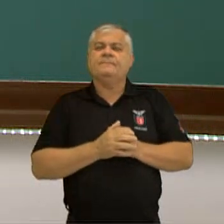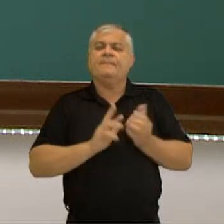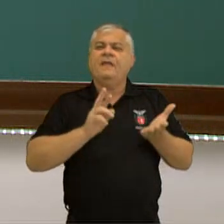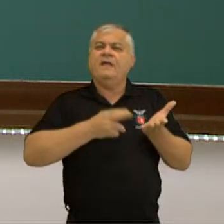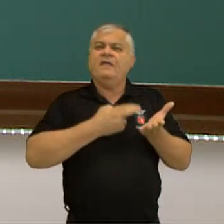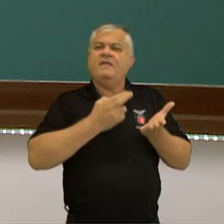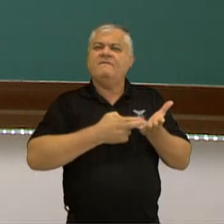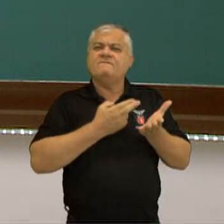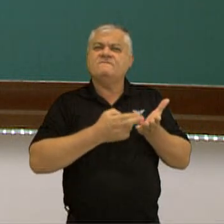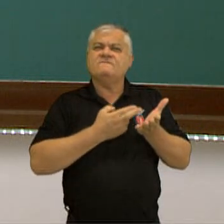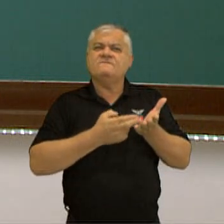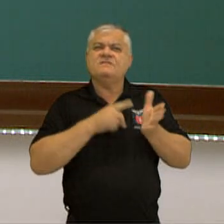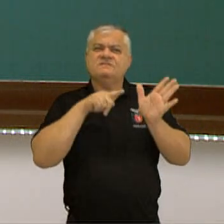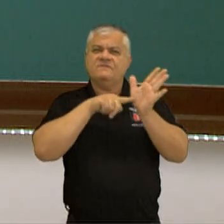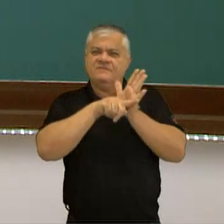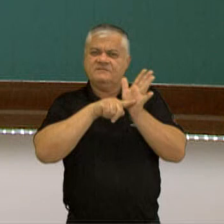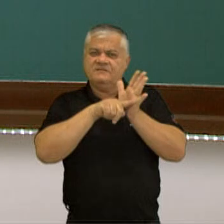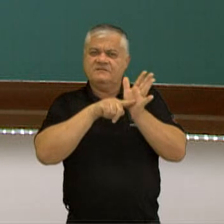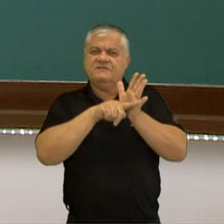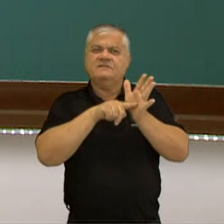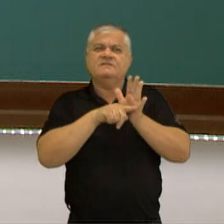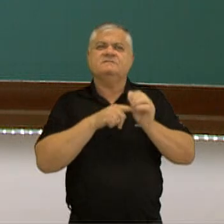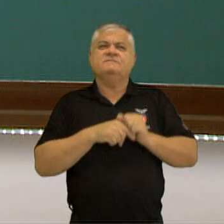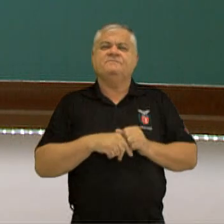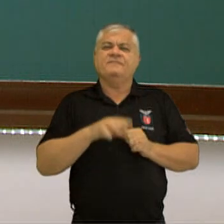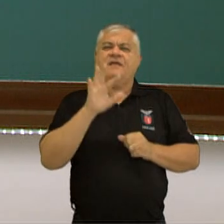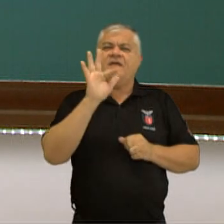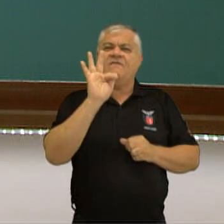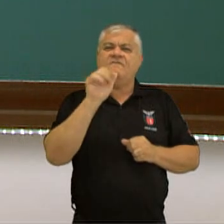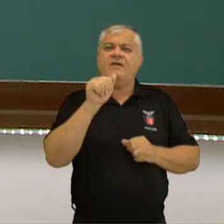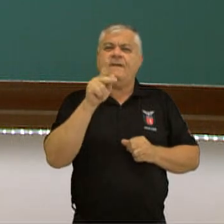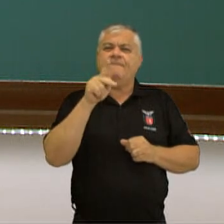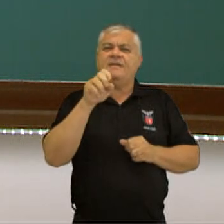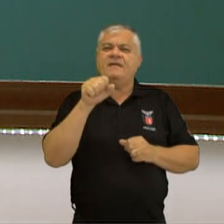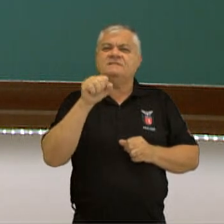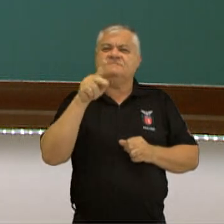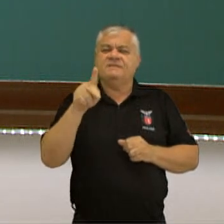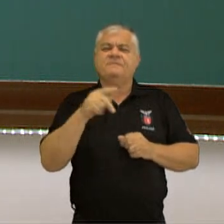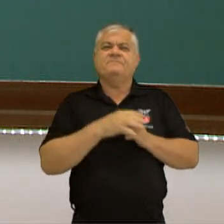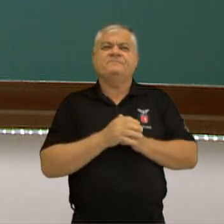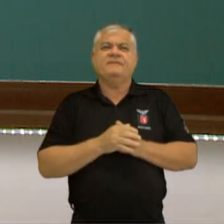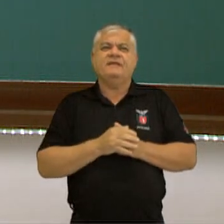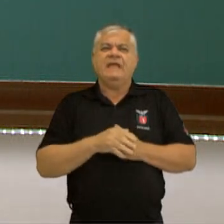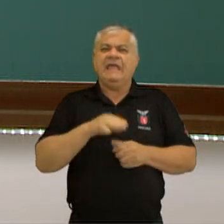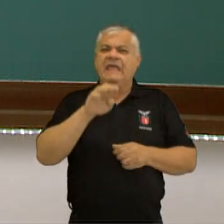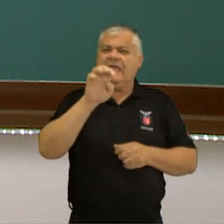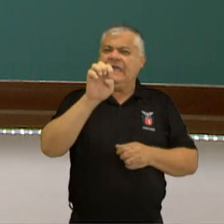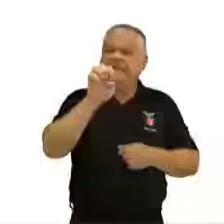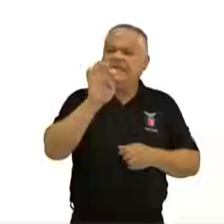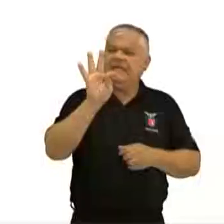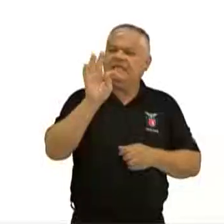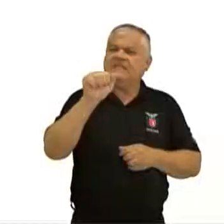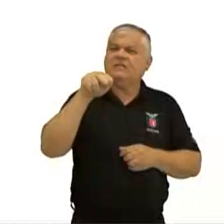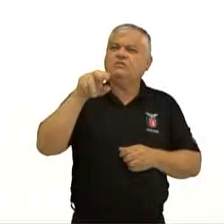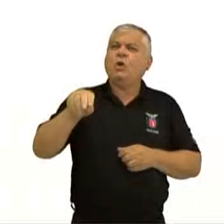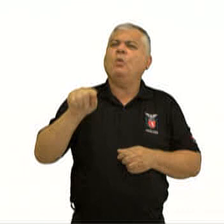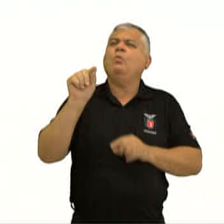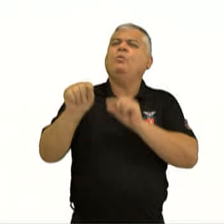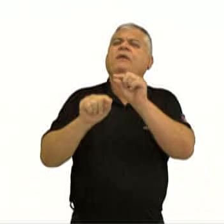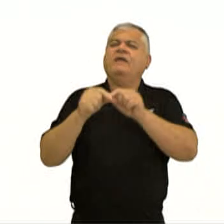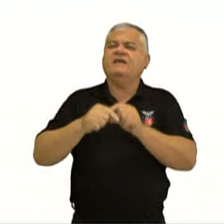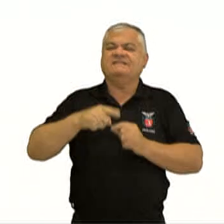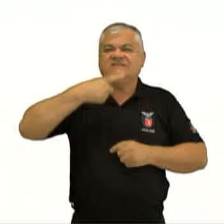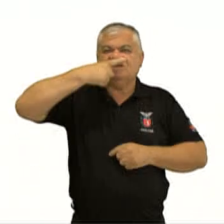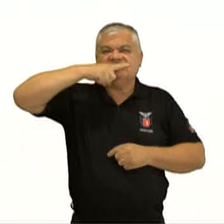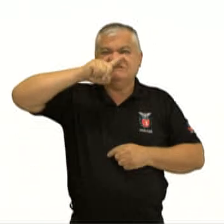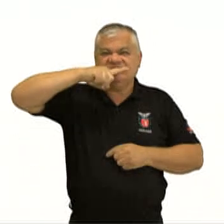Pesquisa FAPESP publicou uma matéria intitulada Etanol de quê? A cana é hoje a melhor